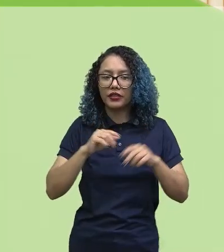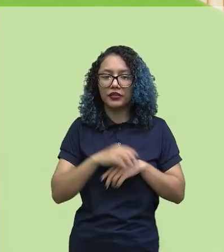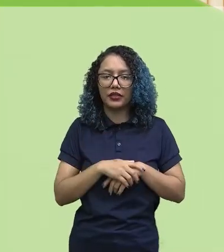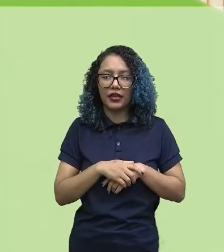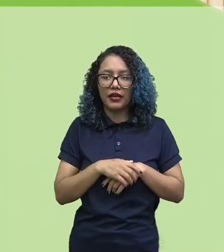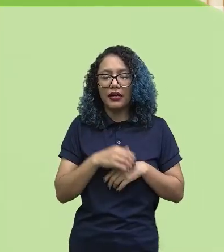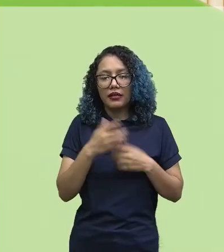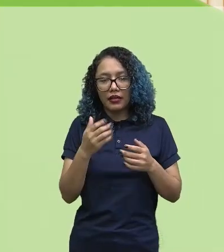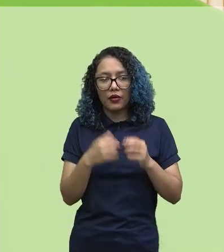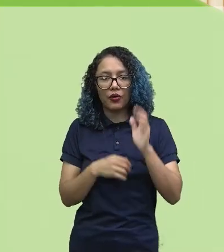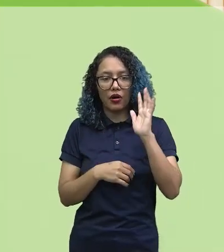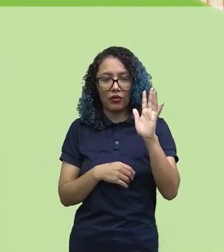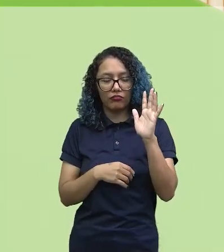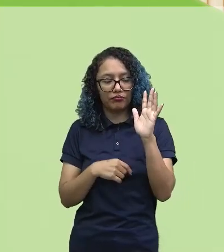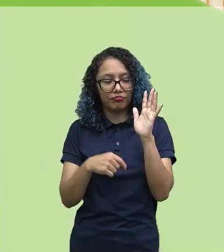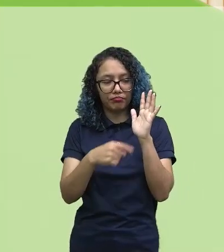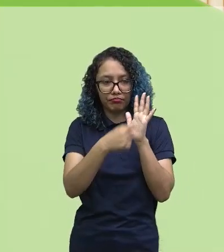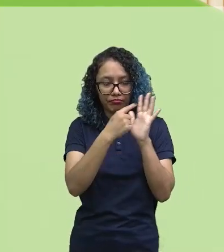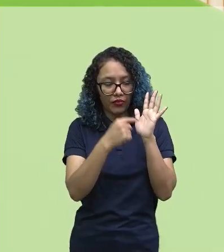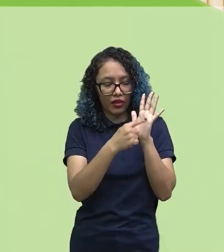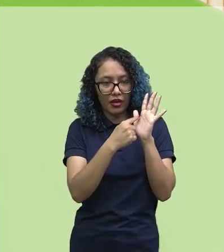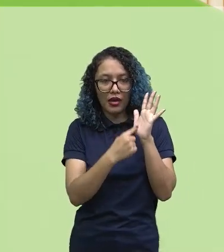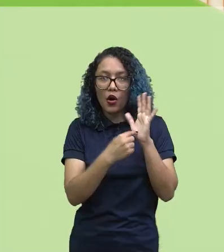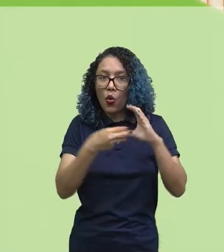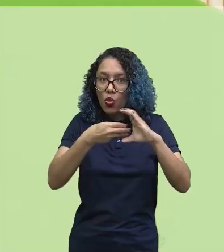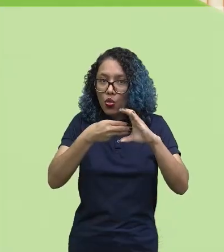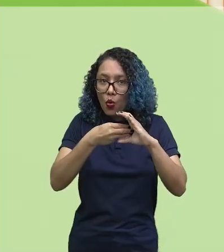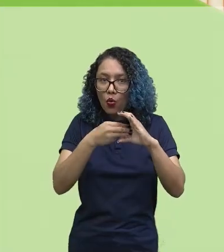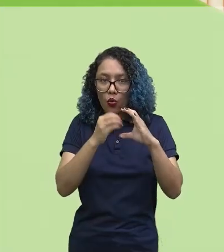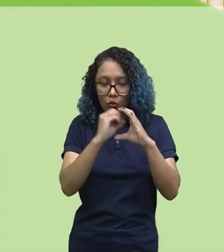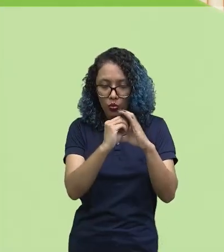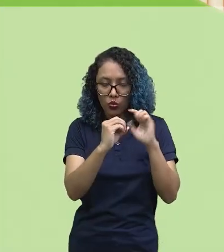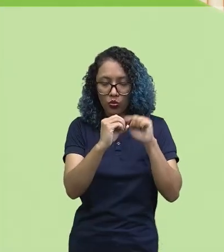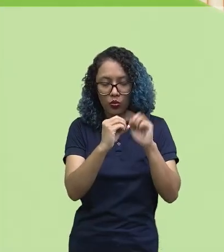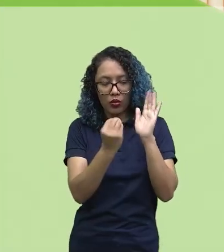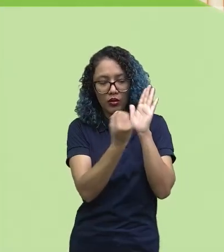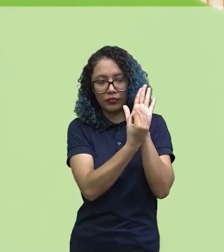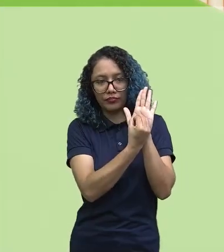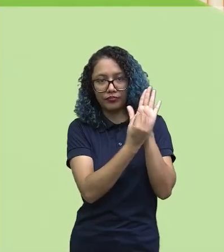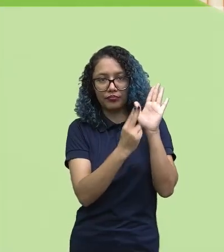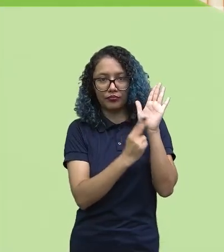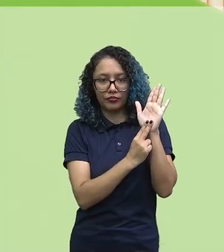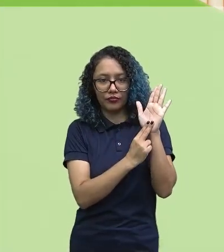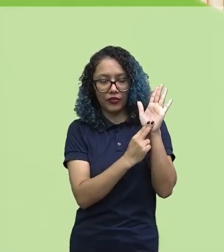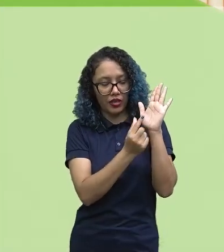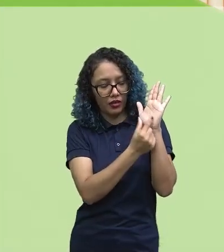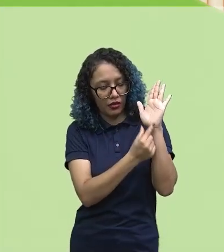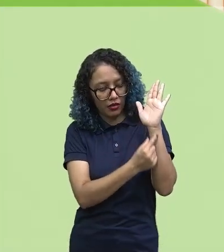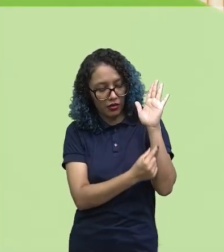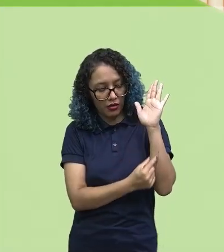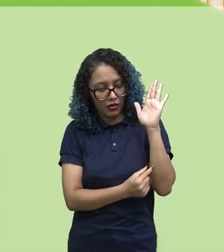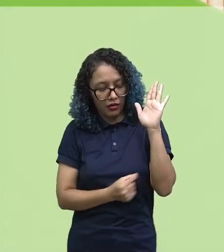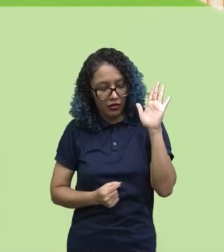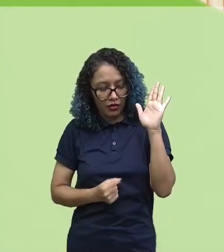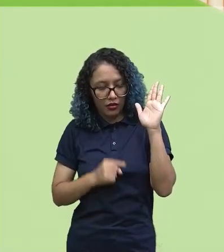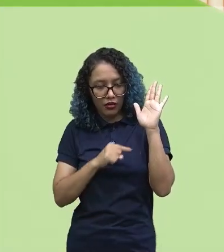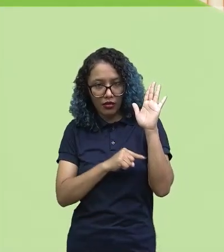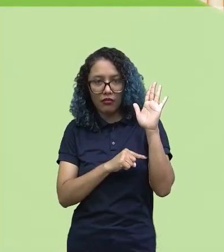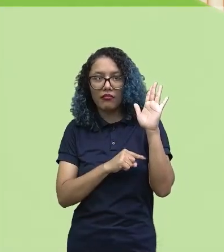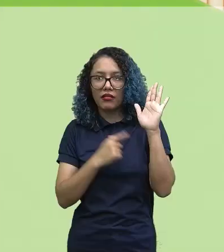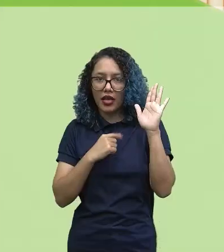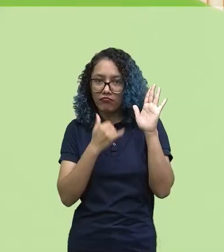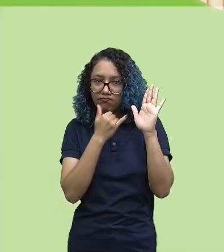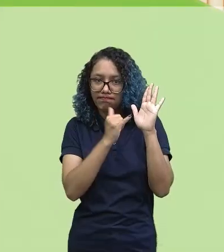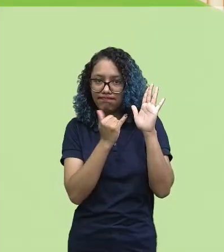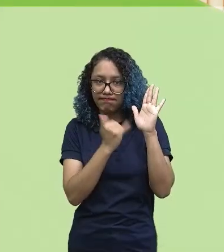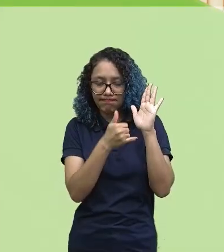corpo celular, onde tem o núcleo dessa célula, e o axônio, que é esse prolongamento por onde passa esse impulso elétrico, tá? Para